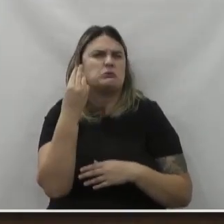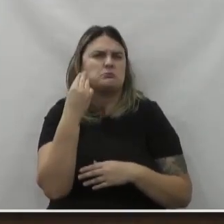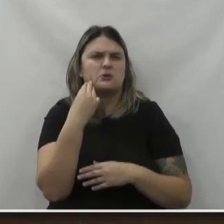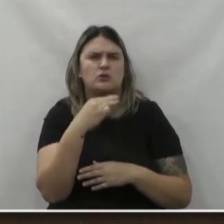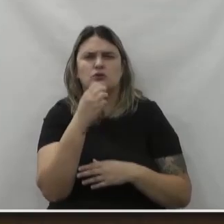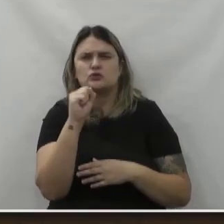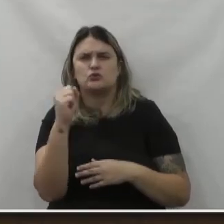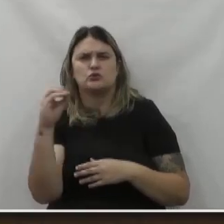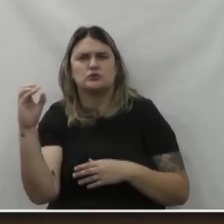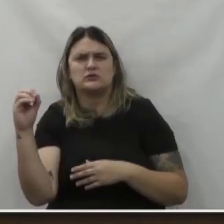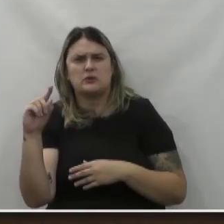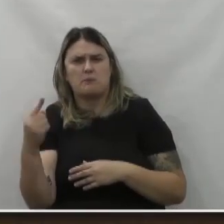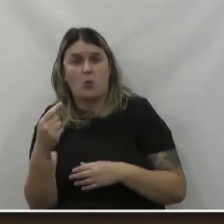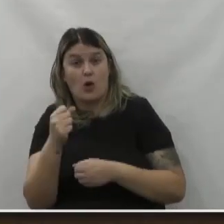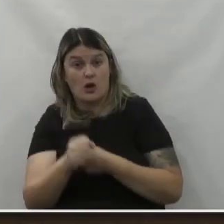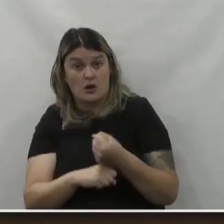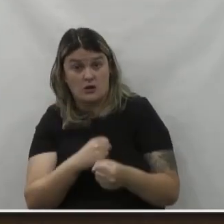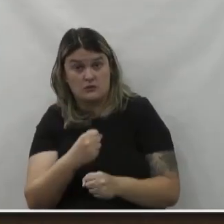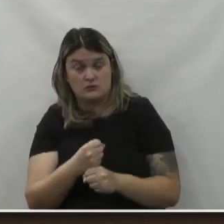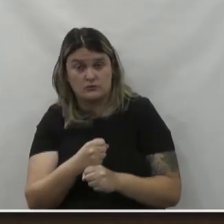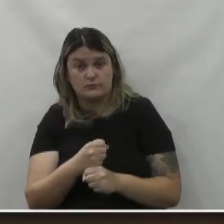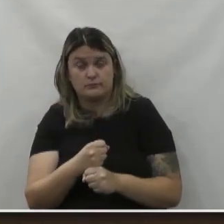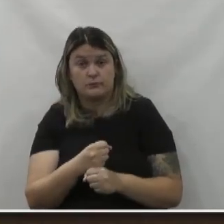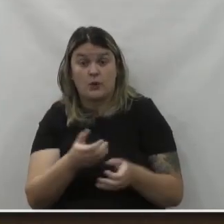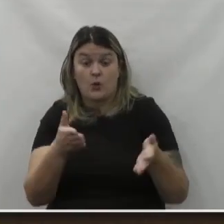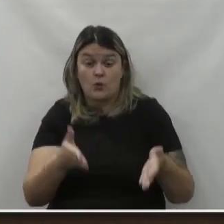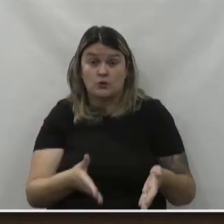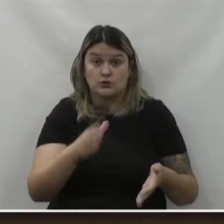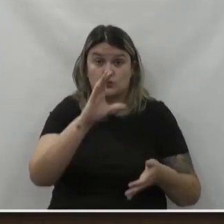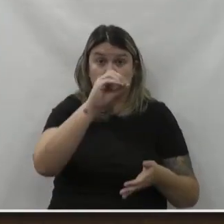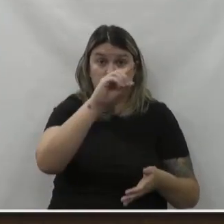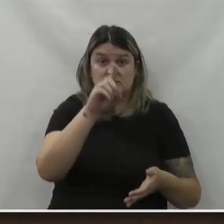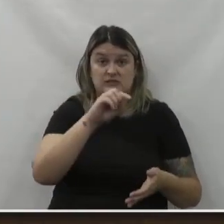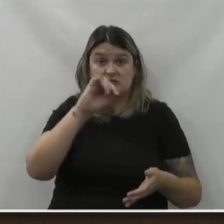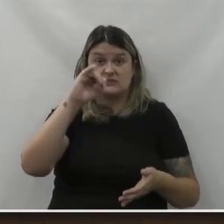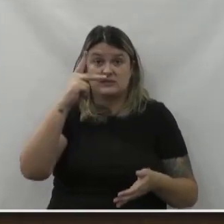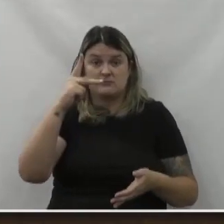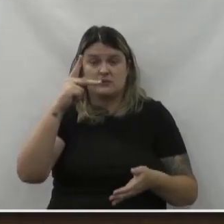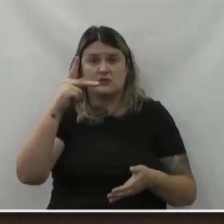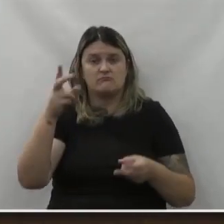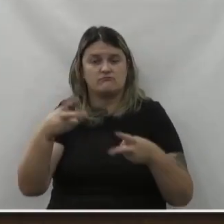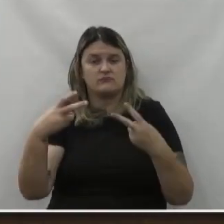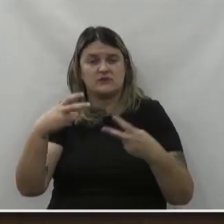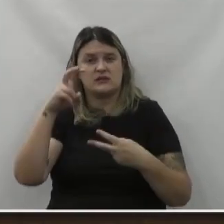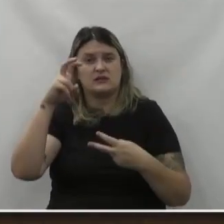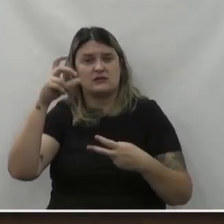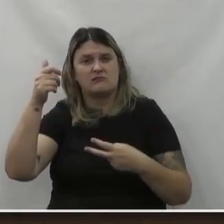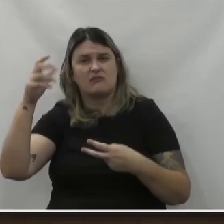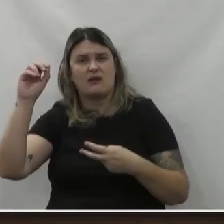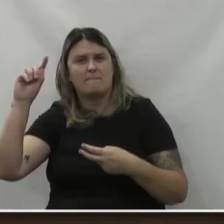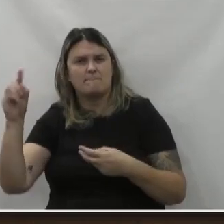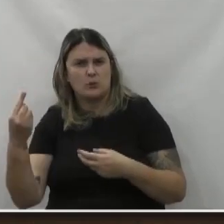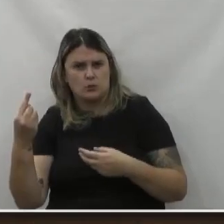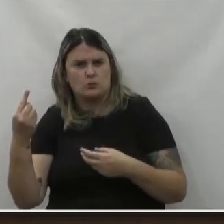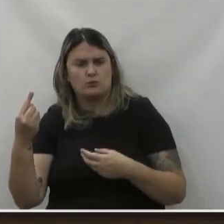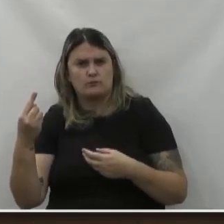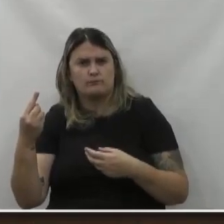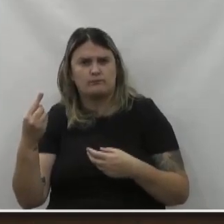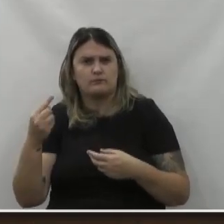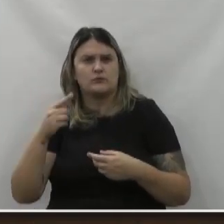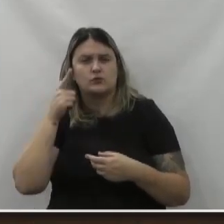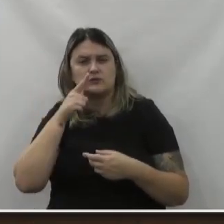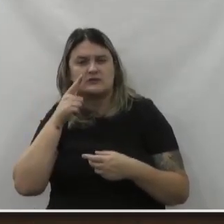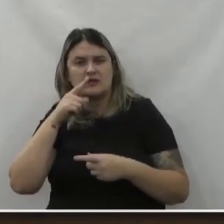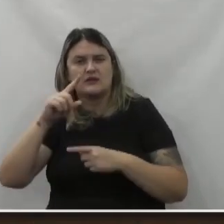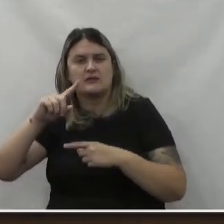800. E hoje a COSIP se arrecada 510 mil. O município tem um superávit